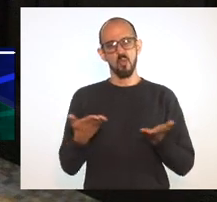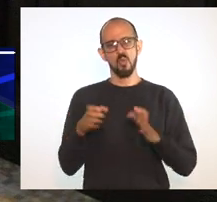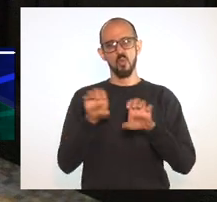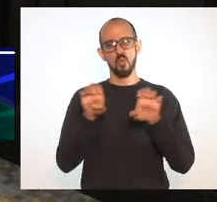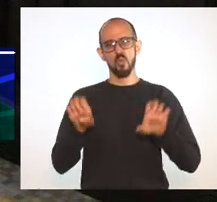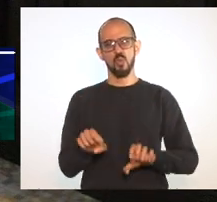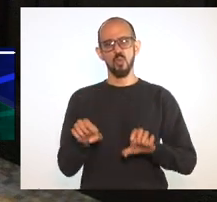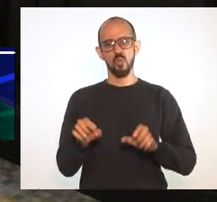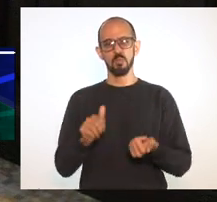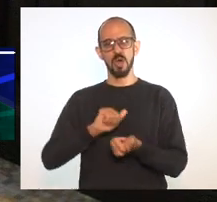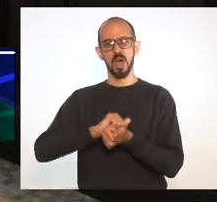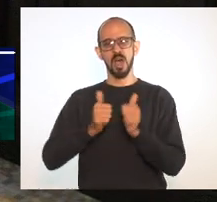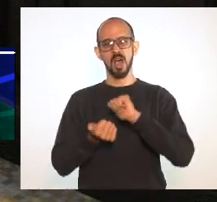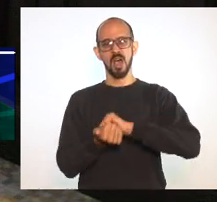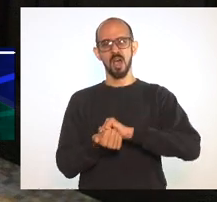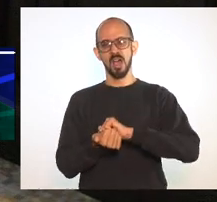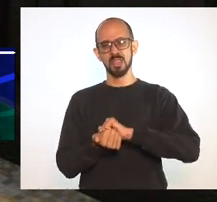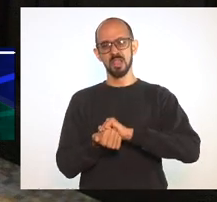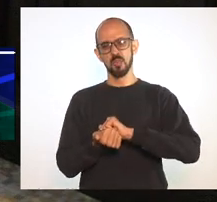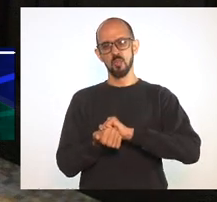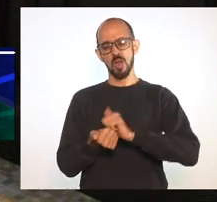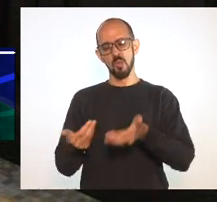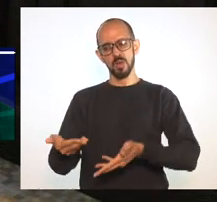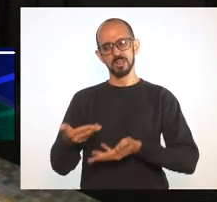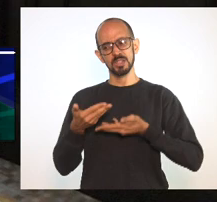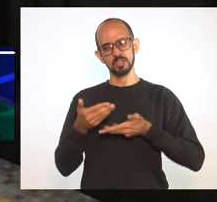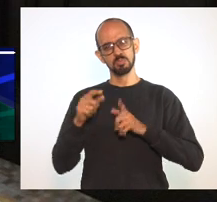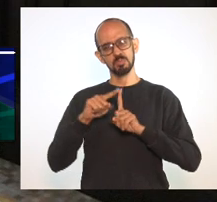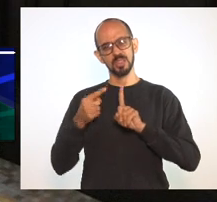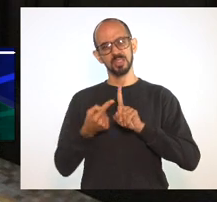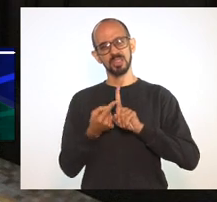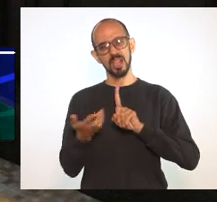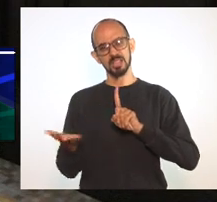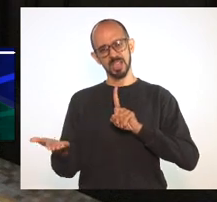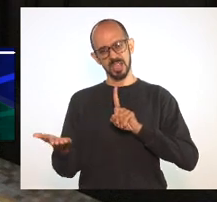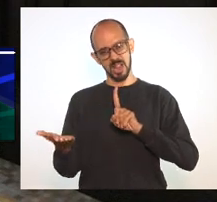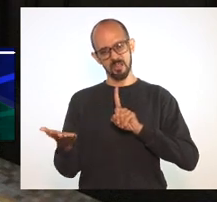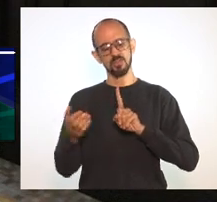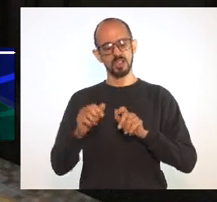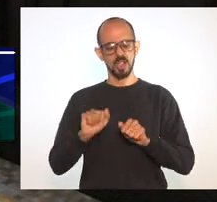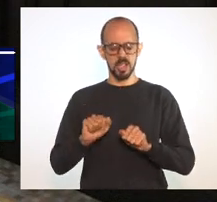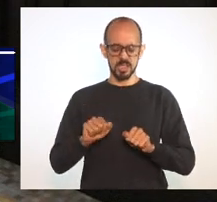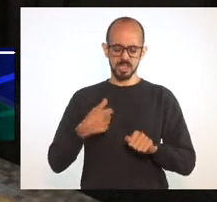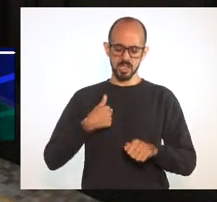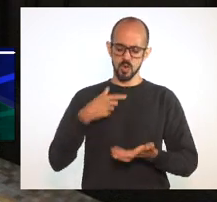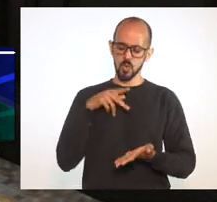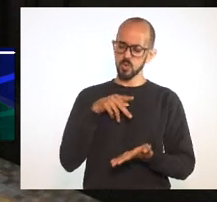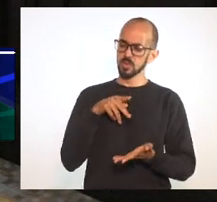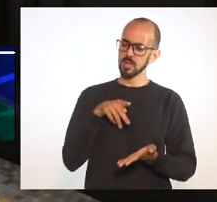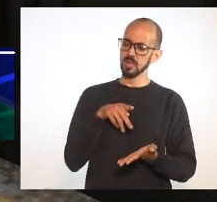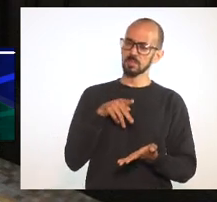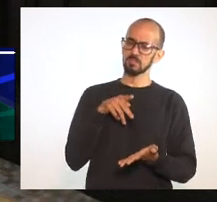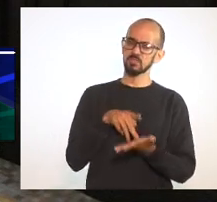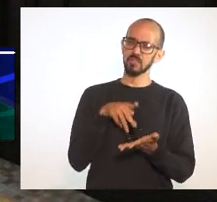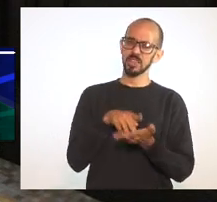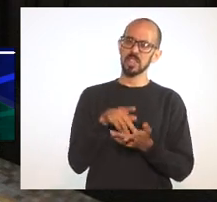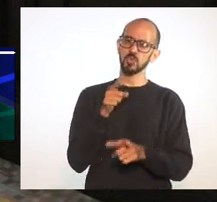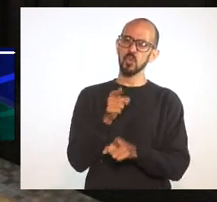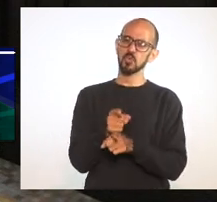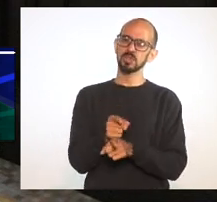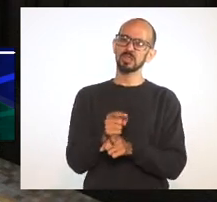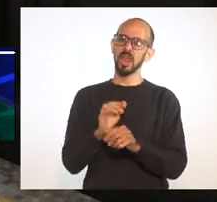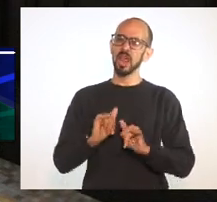adequar essa parturiente. Então, ali, enfermeira Rejane, encontrei um relato, enfim, e em